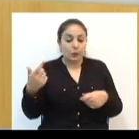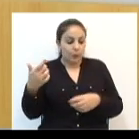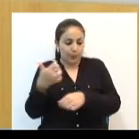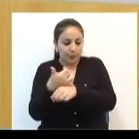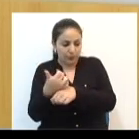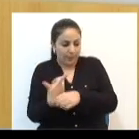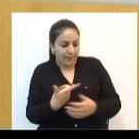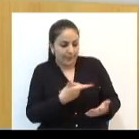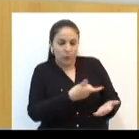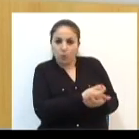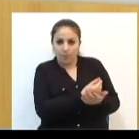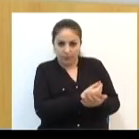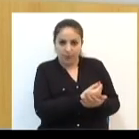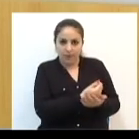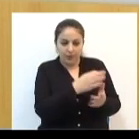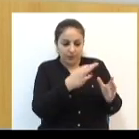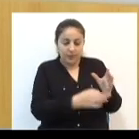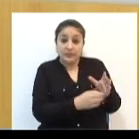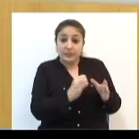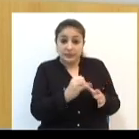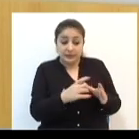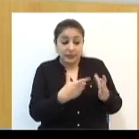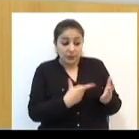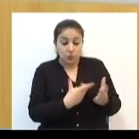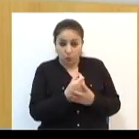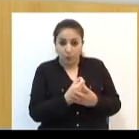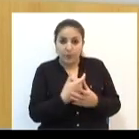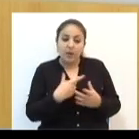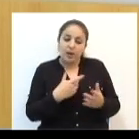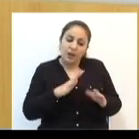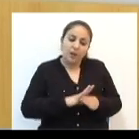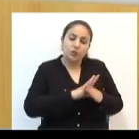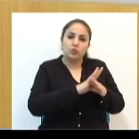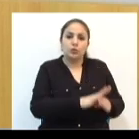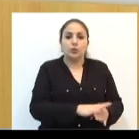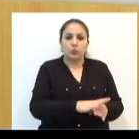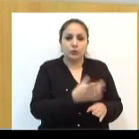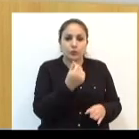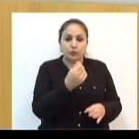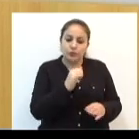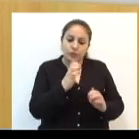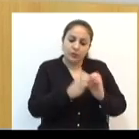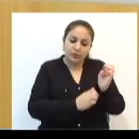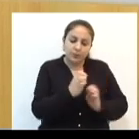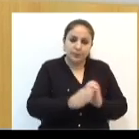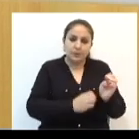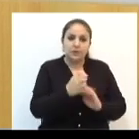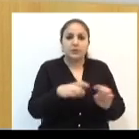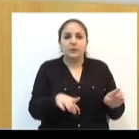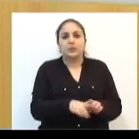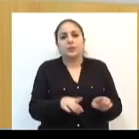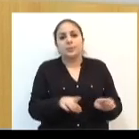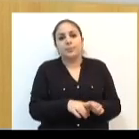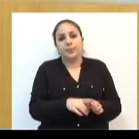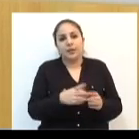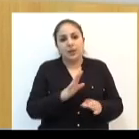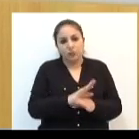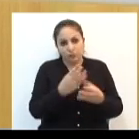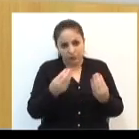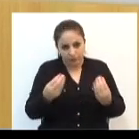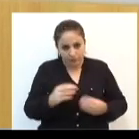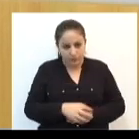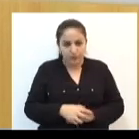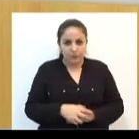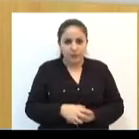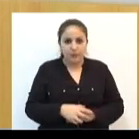paga quando ele compra a semente. Cada vez que ele escolhe comprar, ele está pagando um pouco de dinheiro que vai para essas empresas e é o que sustenta isso, é o